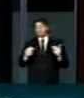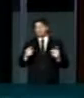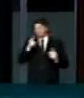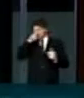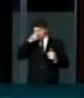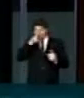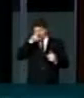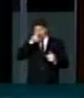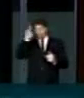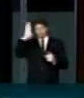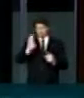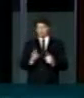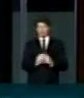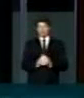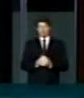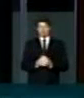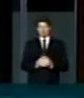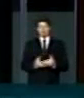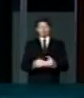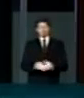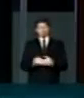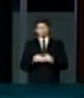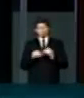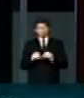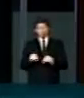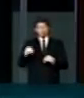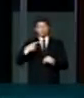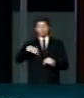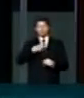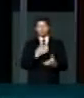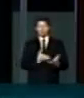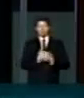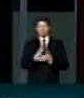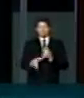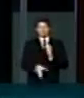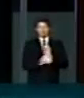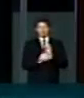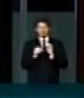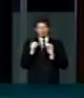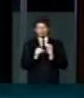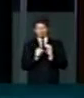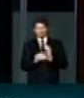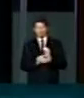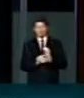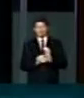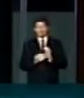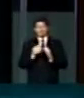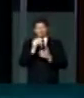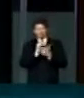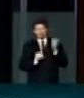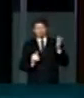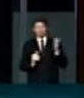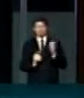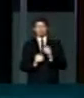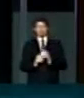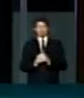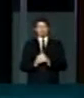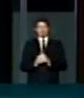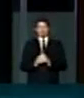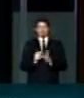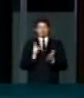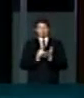perigoso para o Brasil. É nesse sentido que podemos aprovar esta emenda, suprimindo o que seria